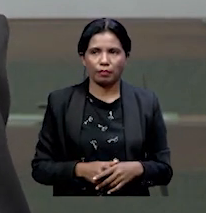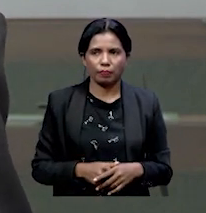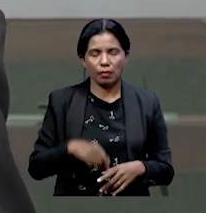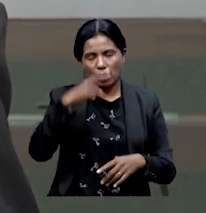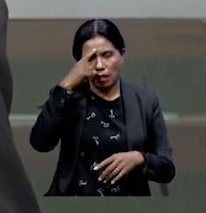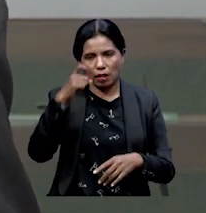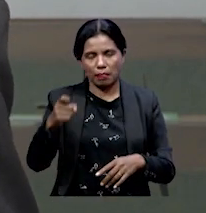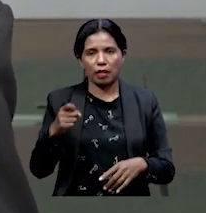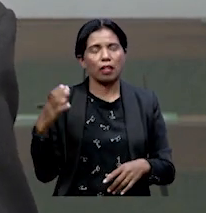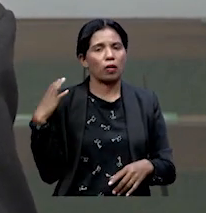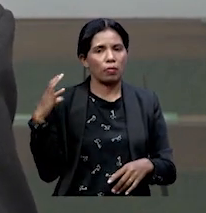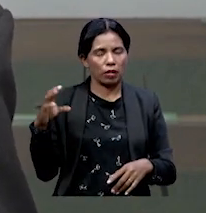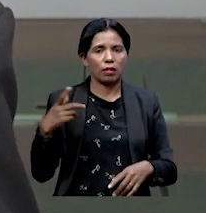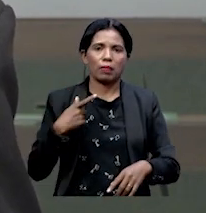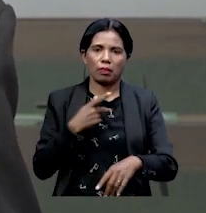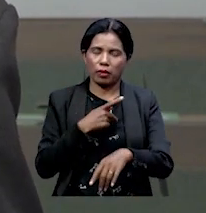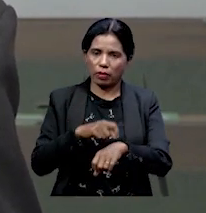uma competência do Parlamento,